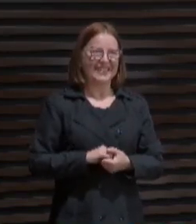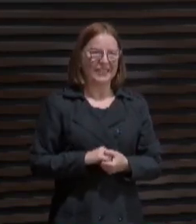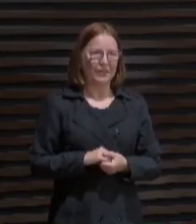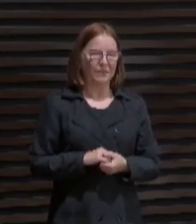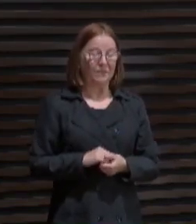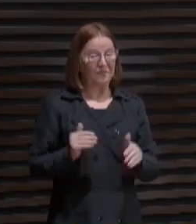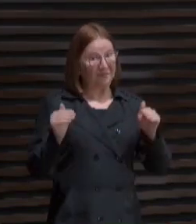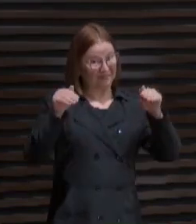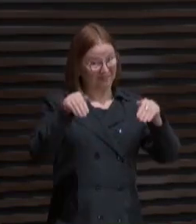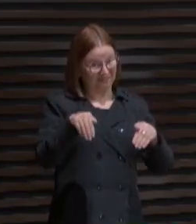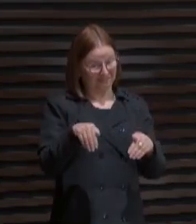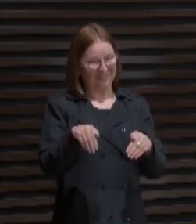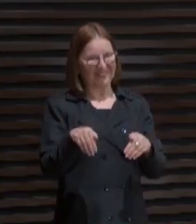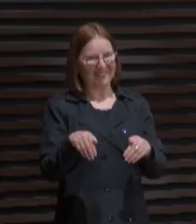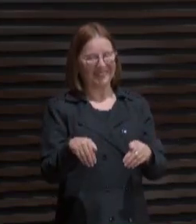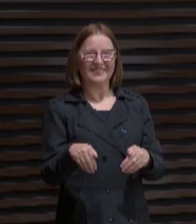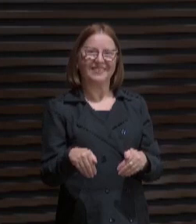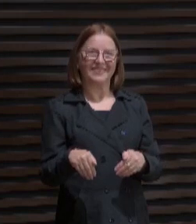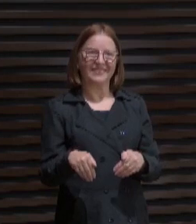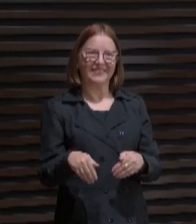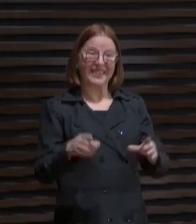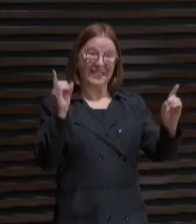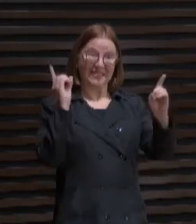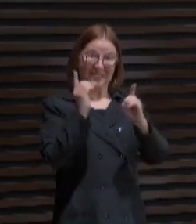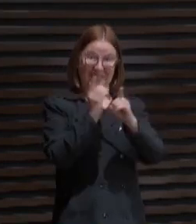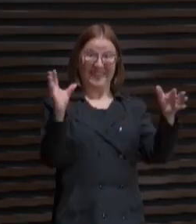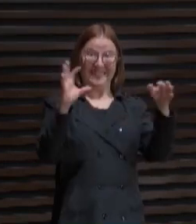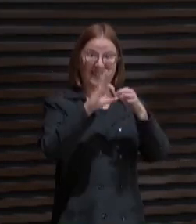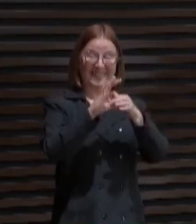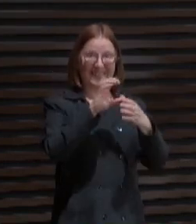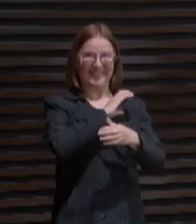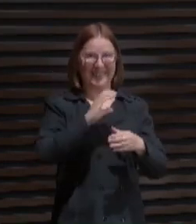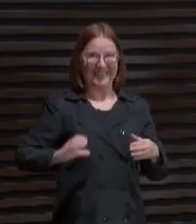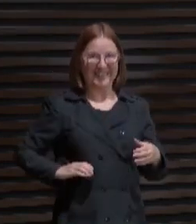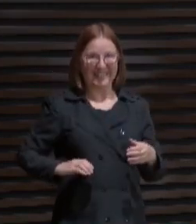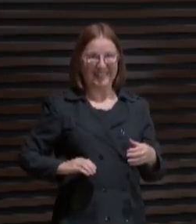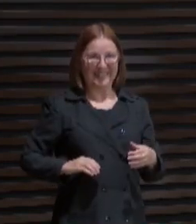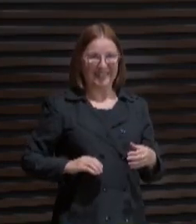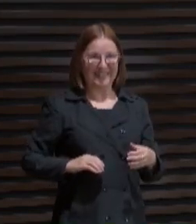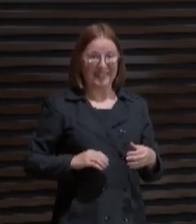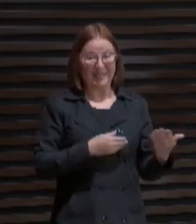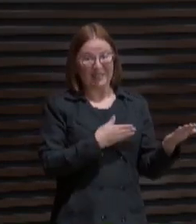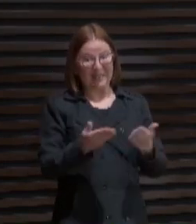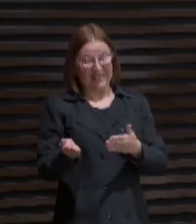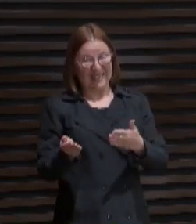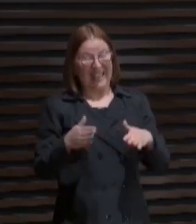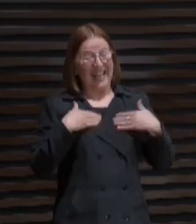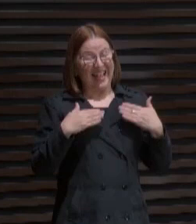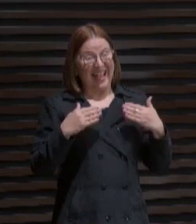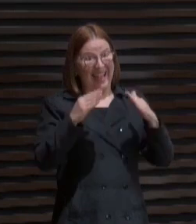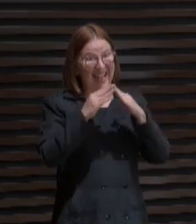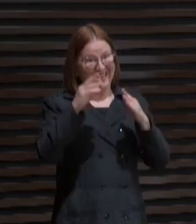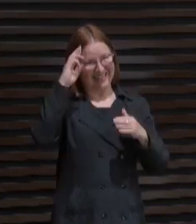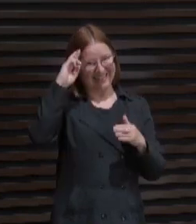Por fim, o encontro e a união em Cristo nos levam em alegria à casa do Senhor, ao